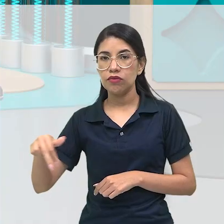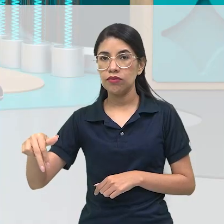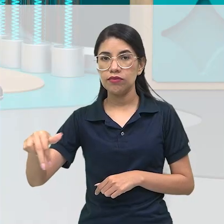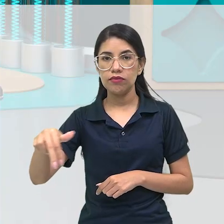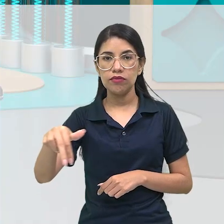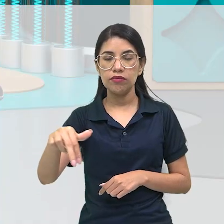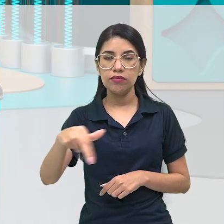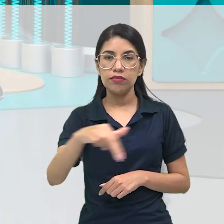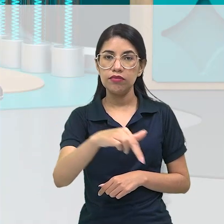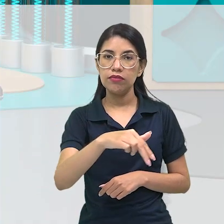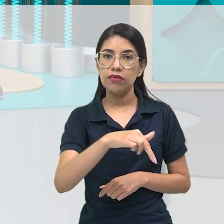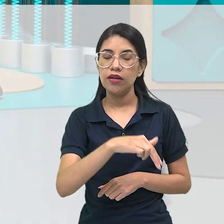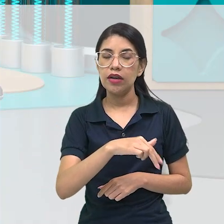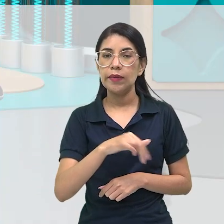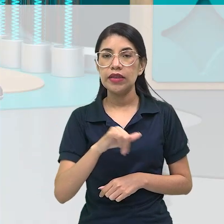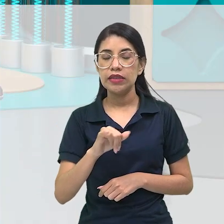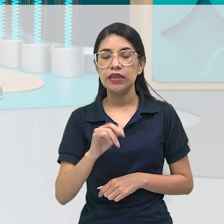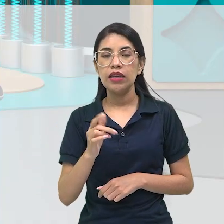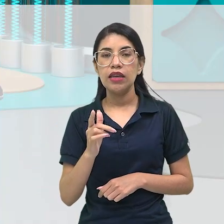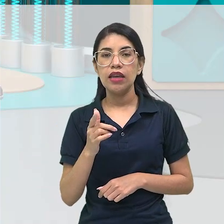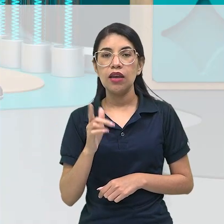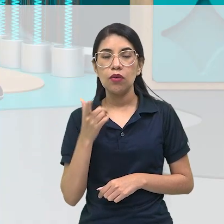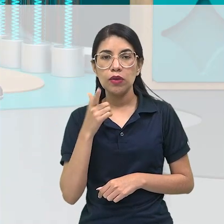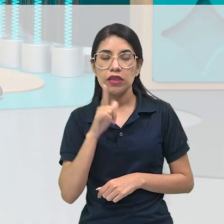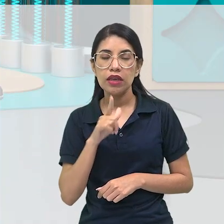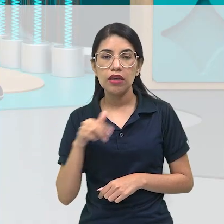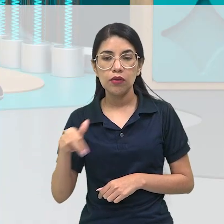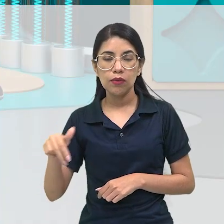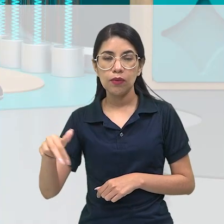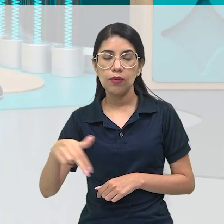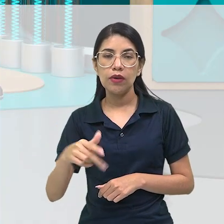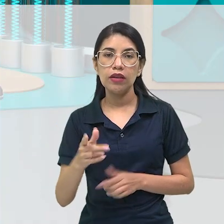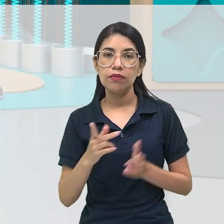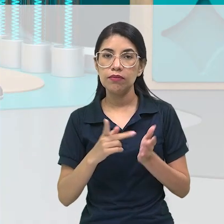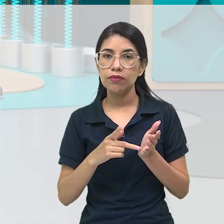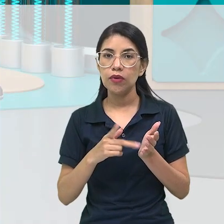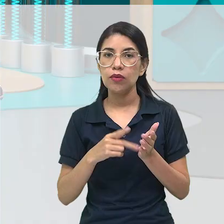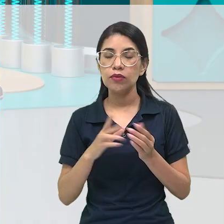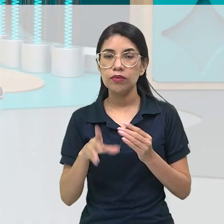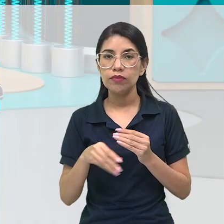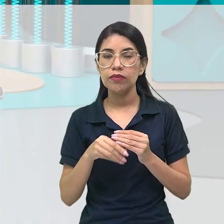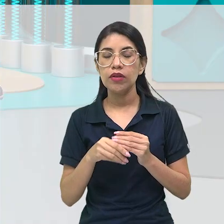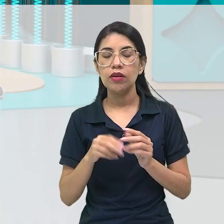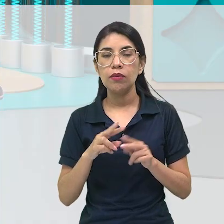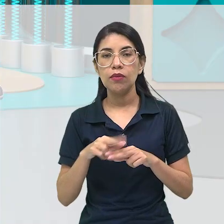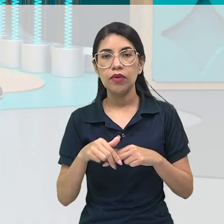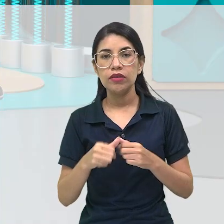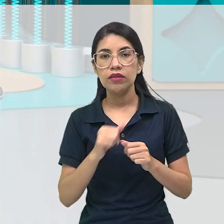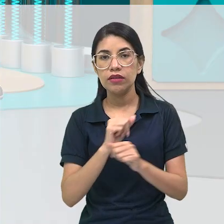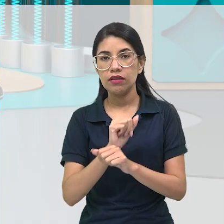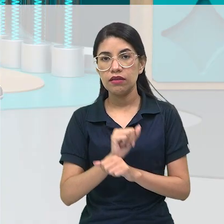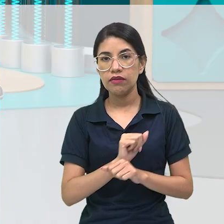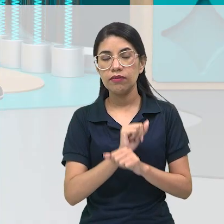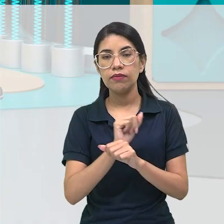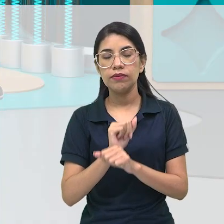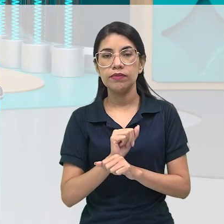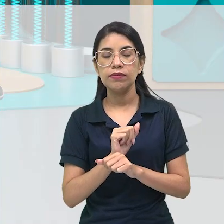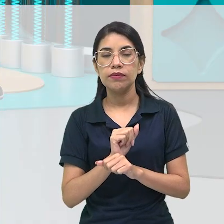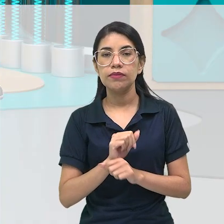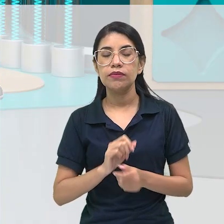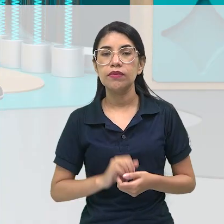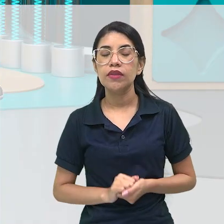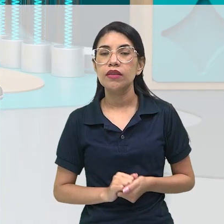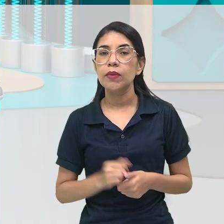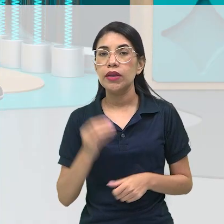bases, porque daí, se ele faz isso, ele ganha ponto. Então, por isso mesmo que o time está na defensiva.